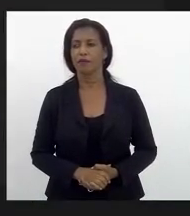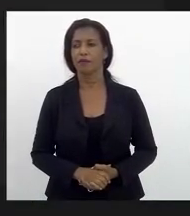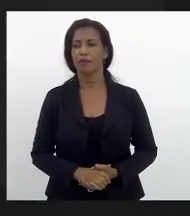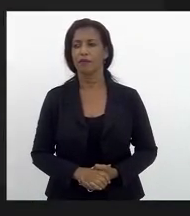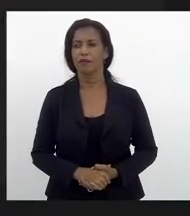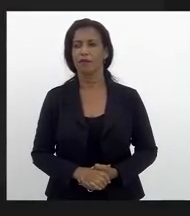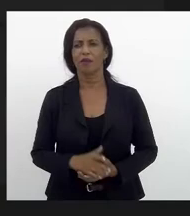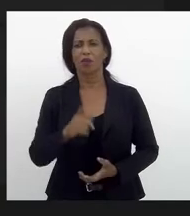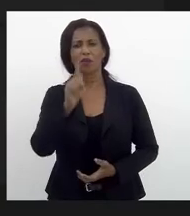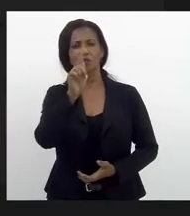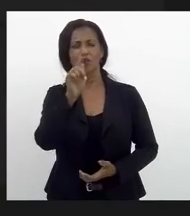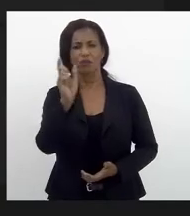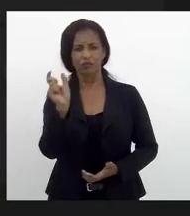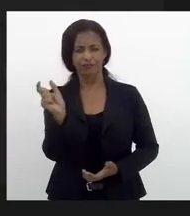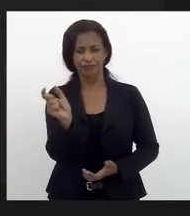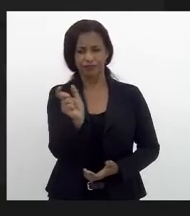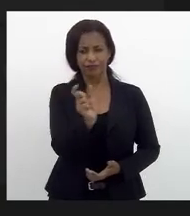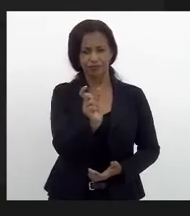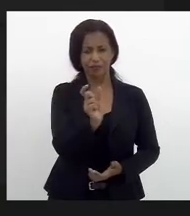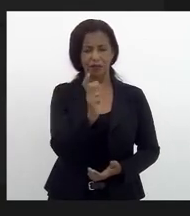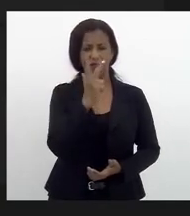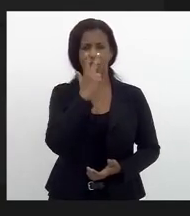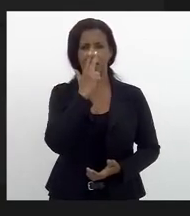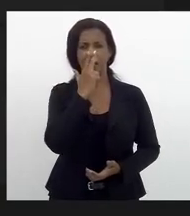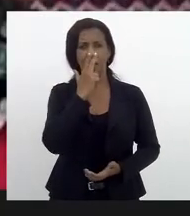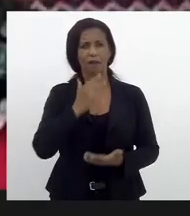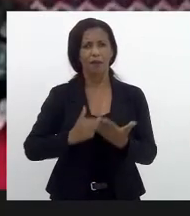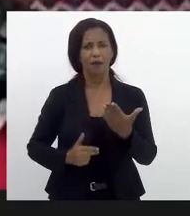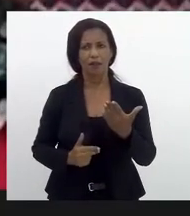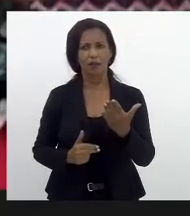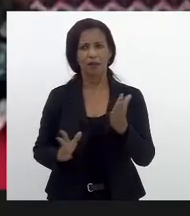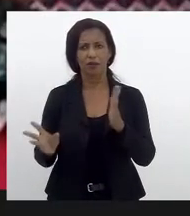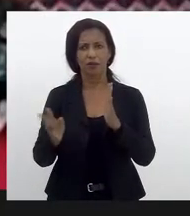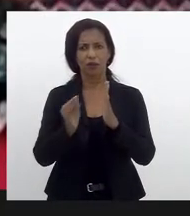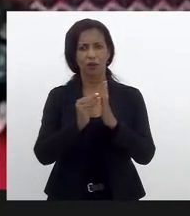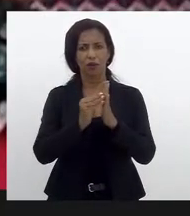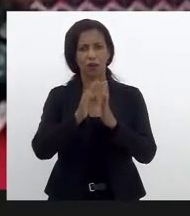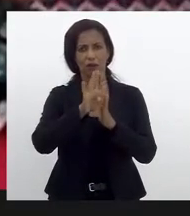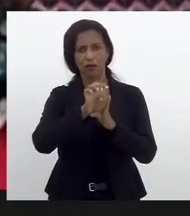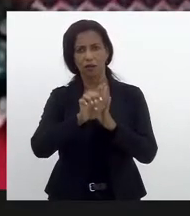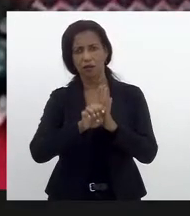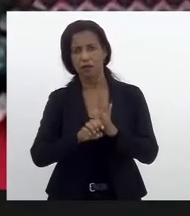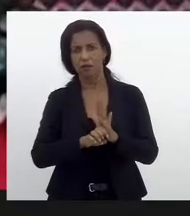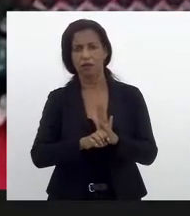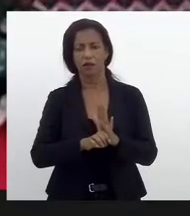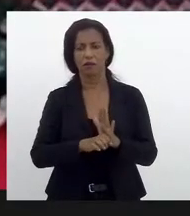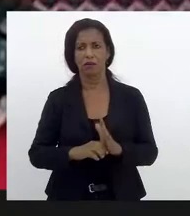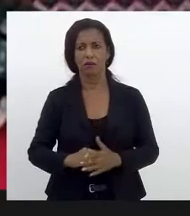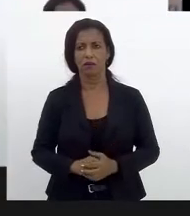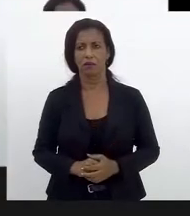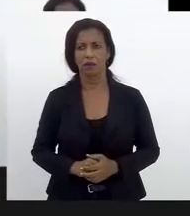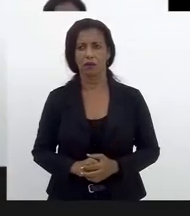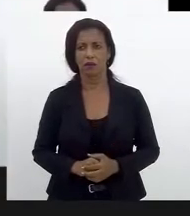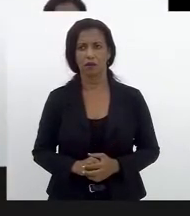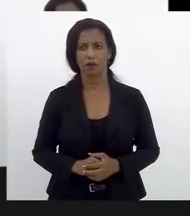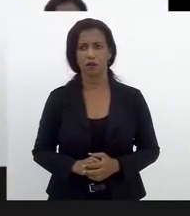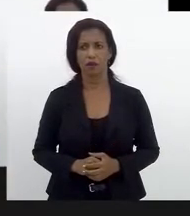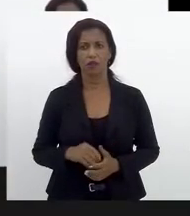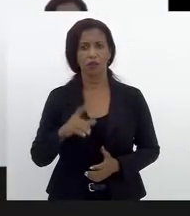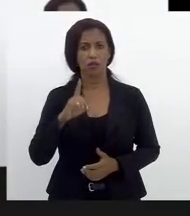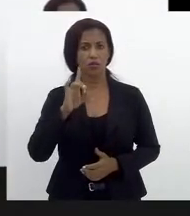Só uma questão, me parece que foi colocada uma emenda. Repete, por favor. Só